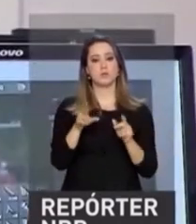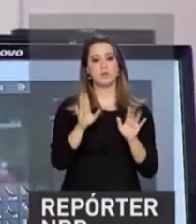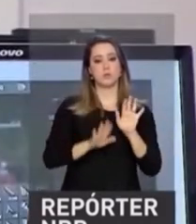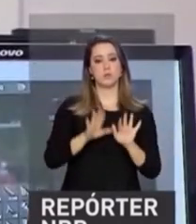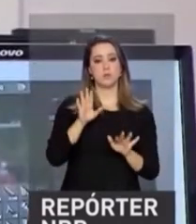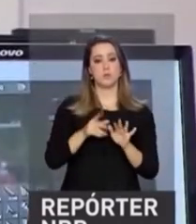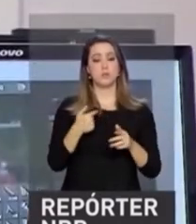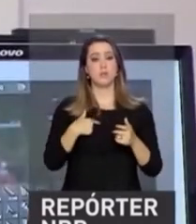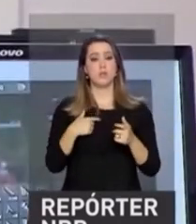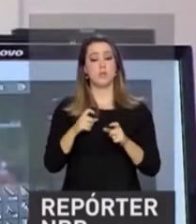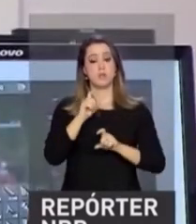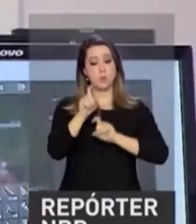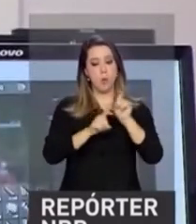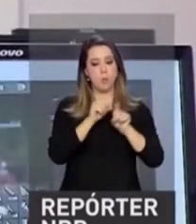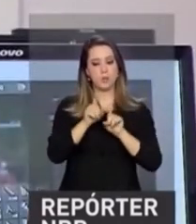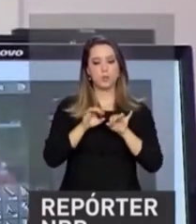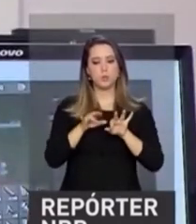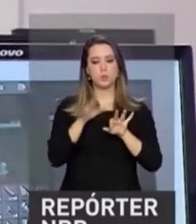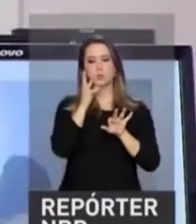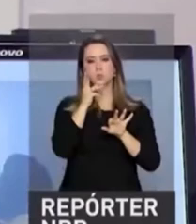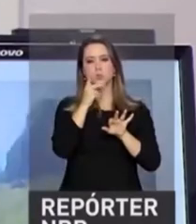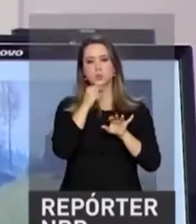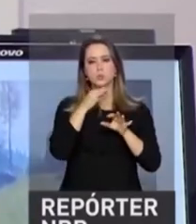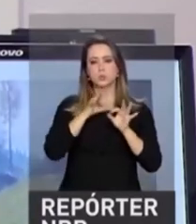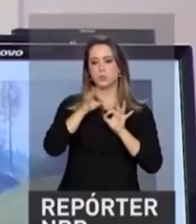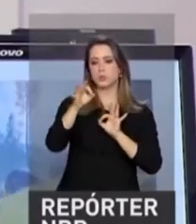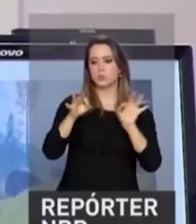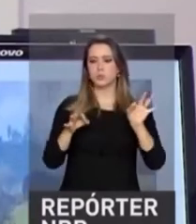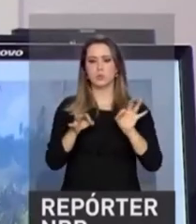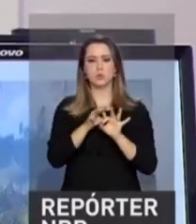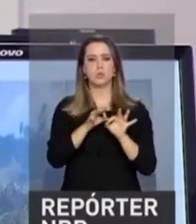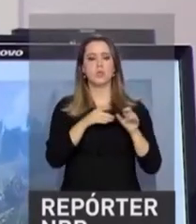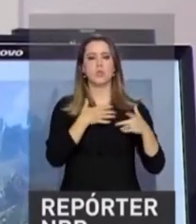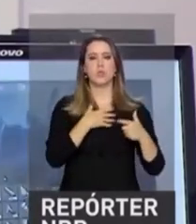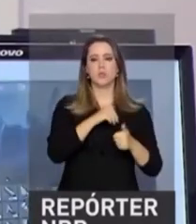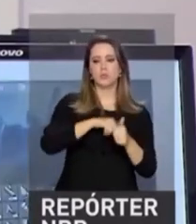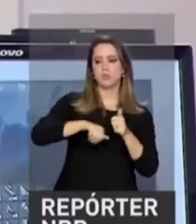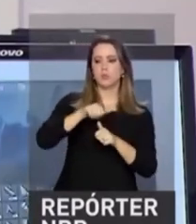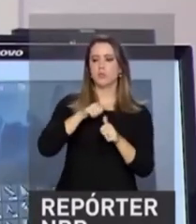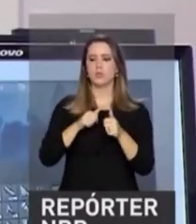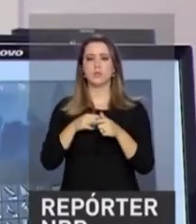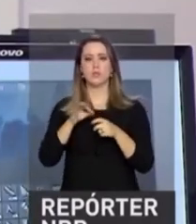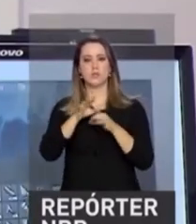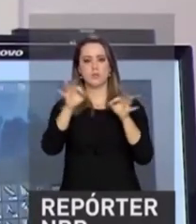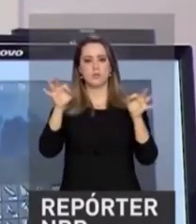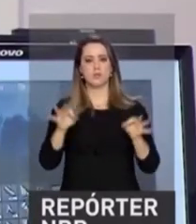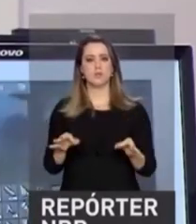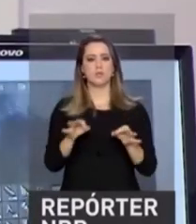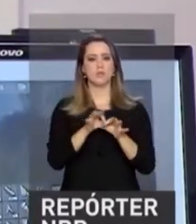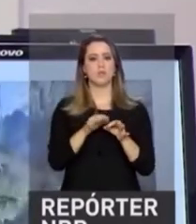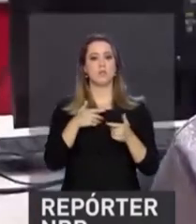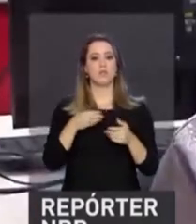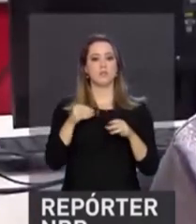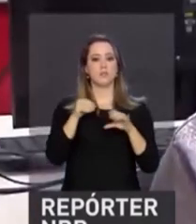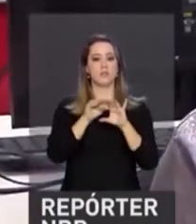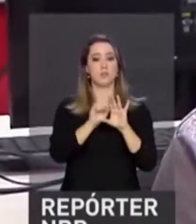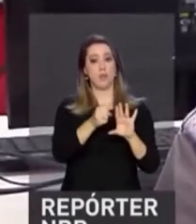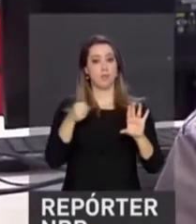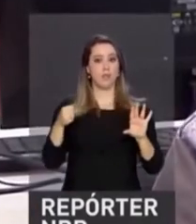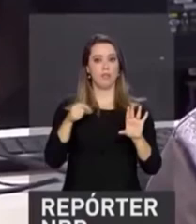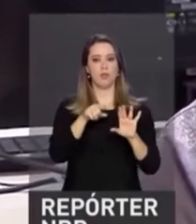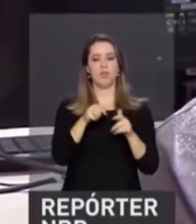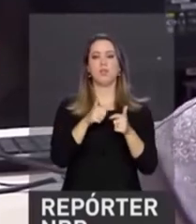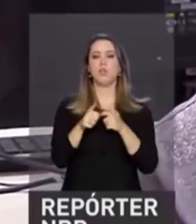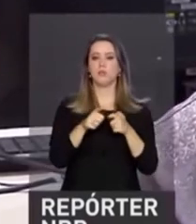Ficava muito tempo no computador e montava o computador em um canto, montava o computador em outro, montava o computador escondido no armário para poder jogar. Agora